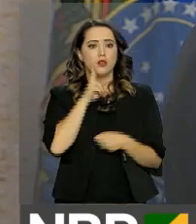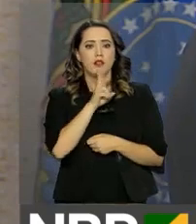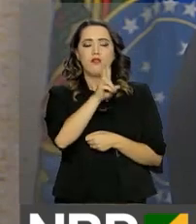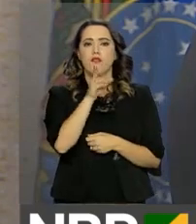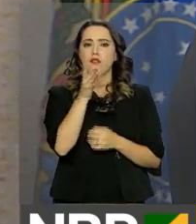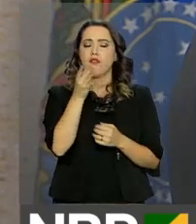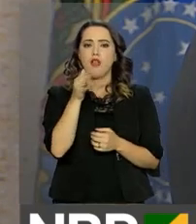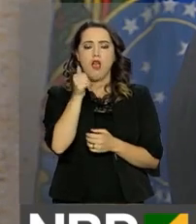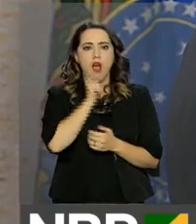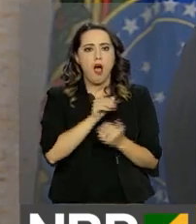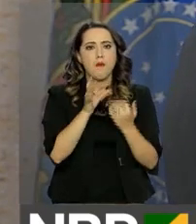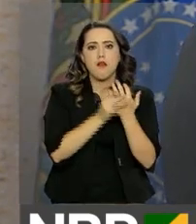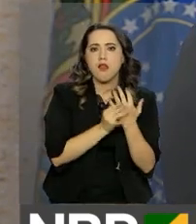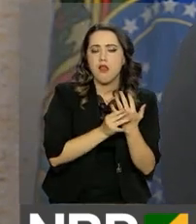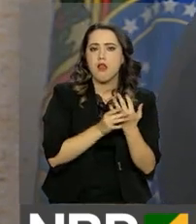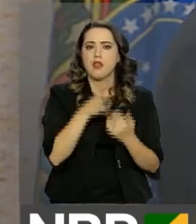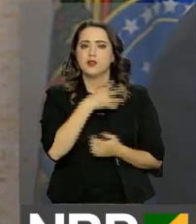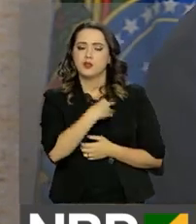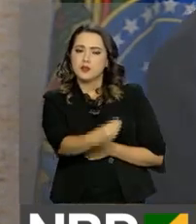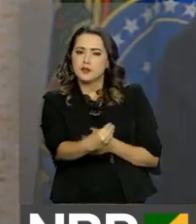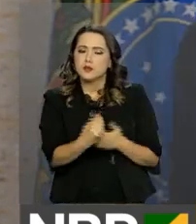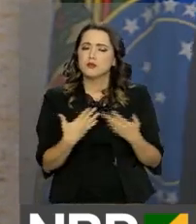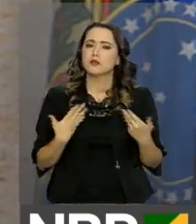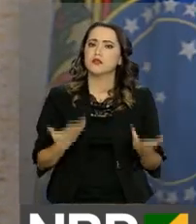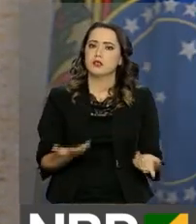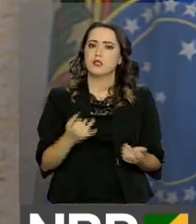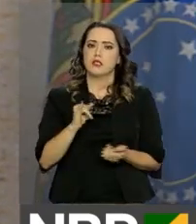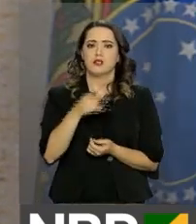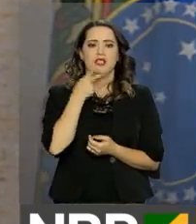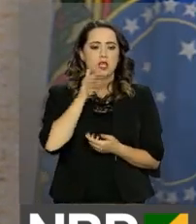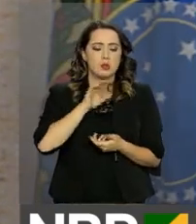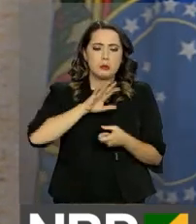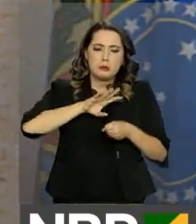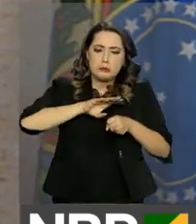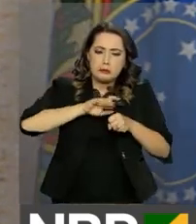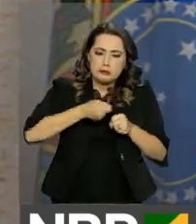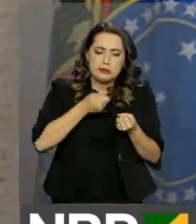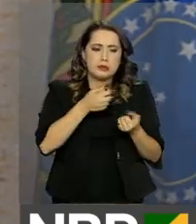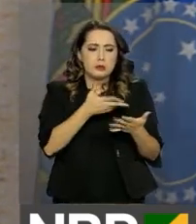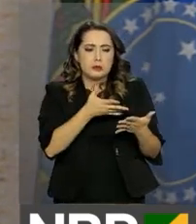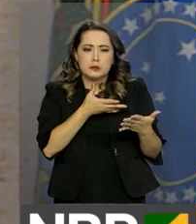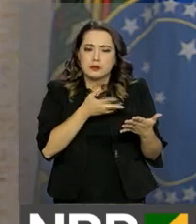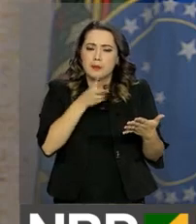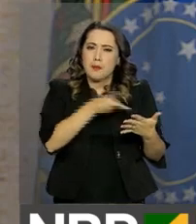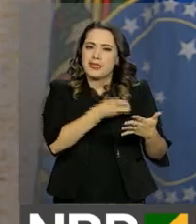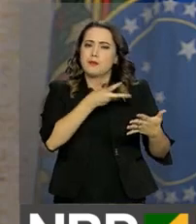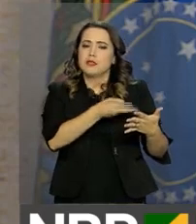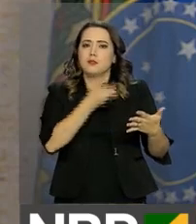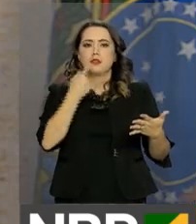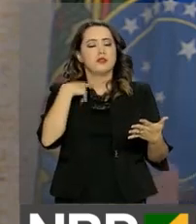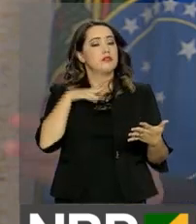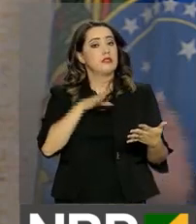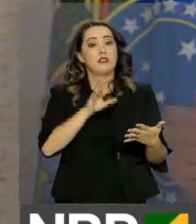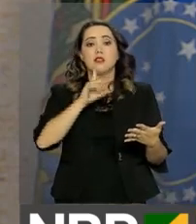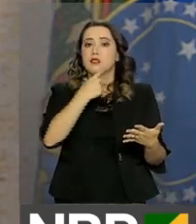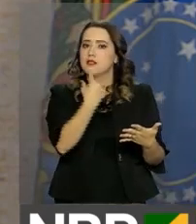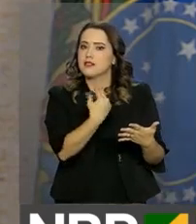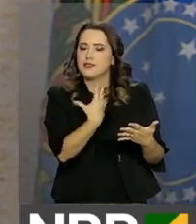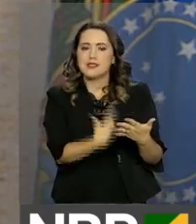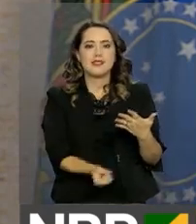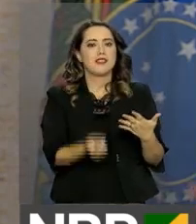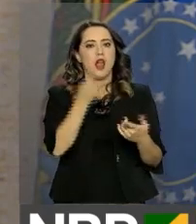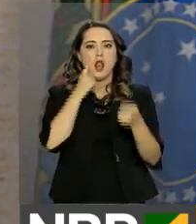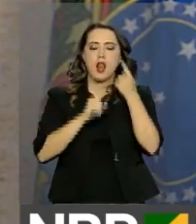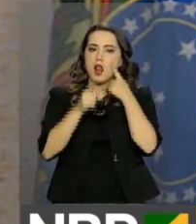sua mulher e os seus filhos. Digamos, se eu quisesse espremer aquela carta, eu diria, interessante, sairão lágrimas daquele